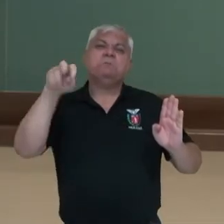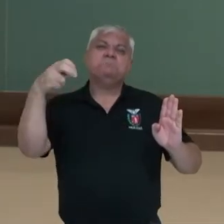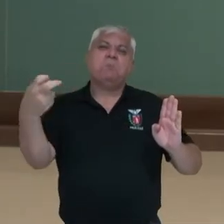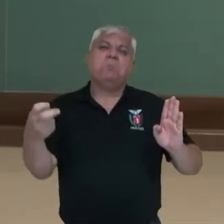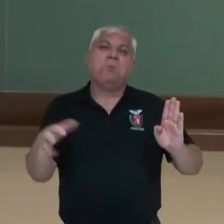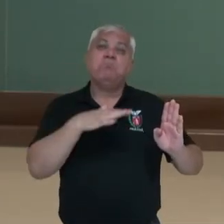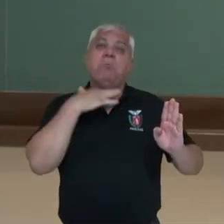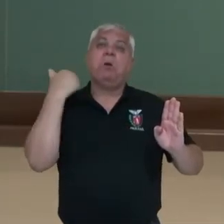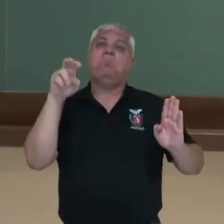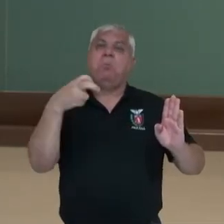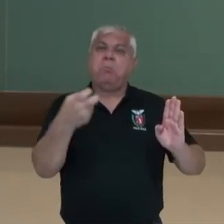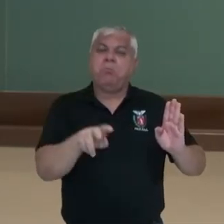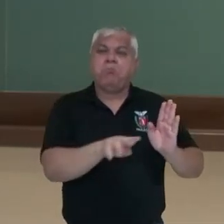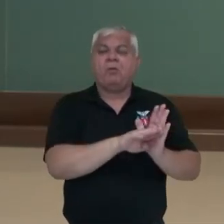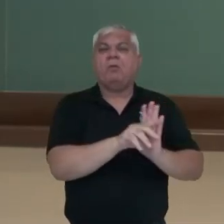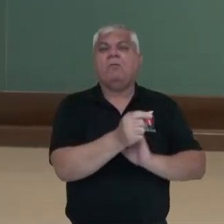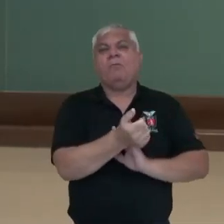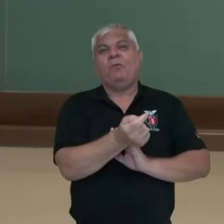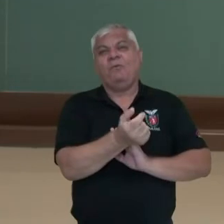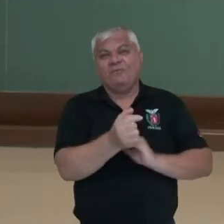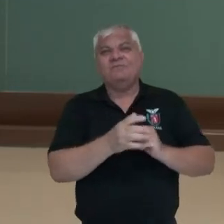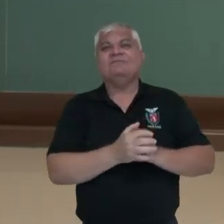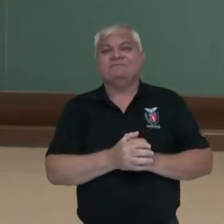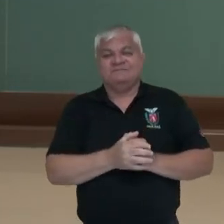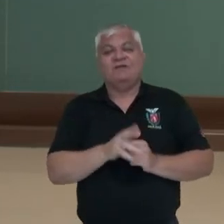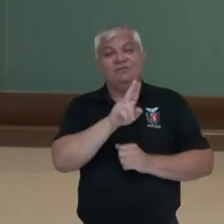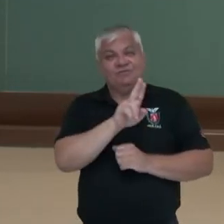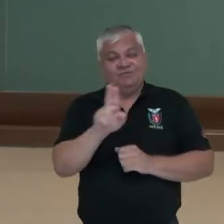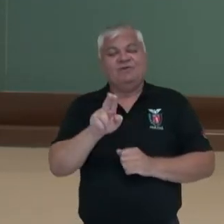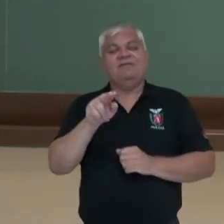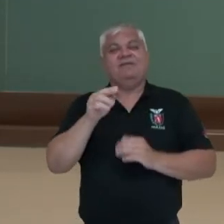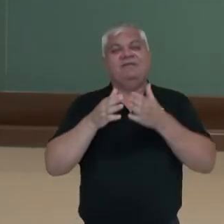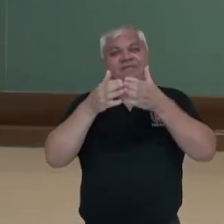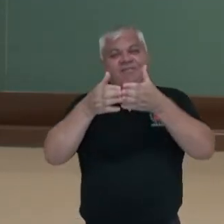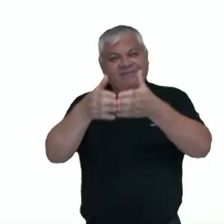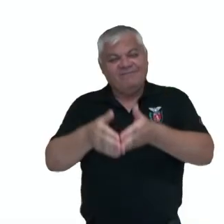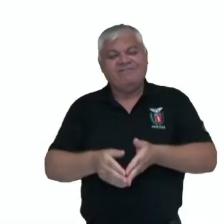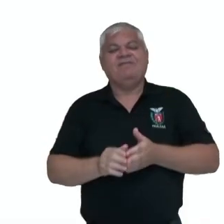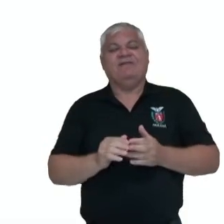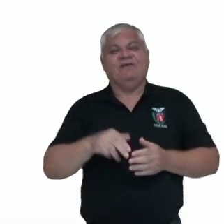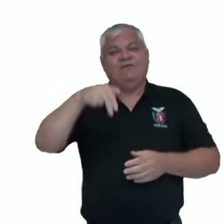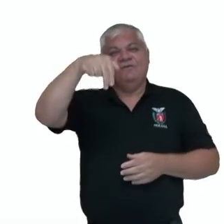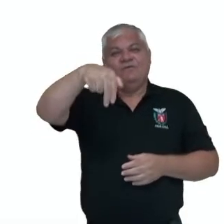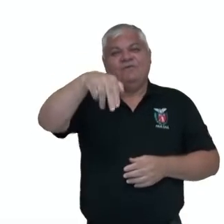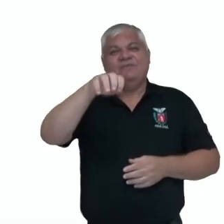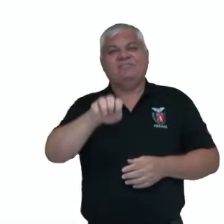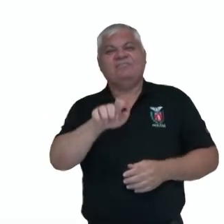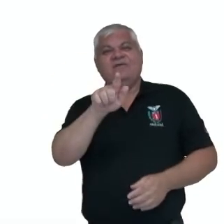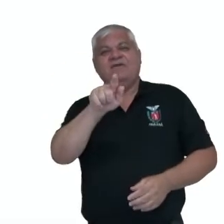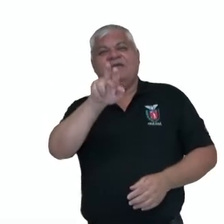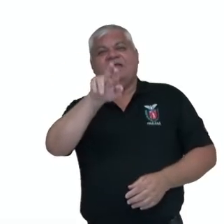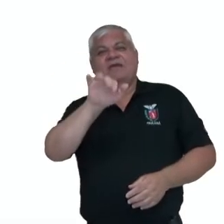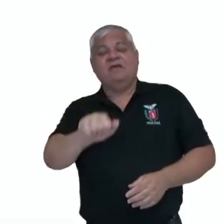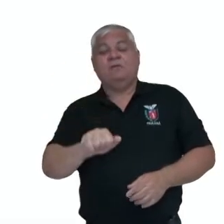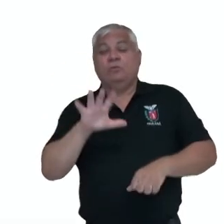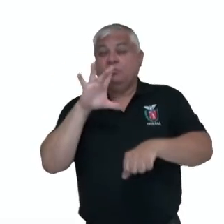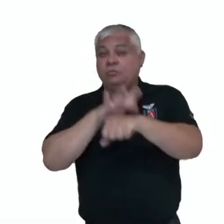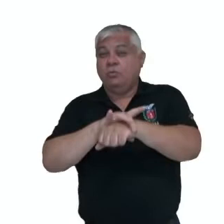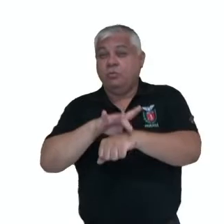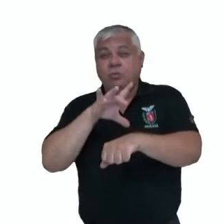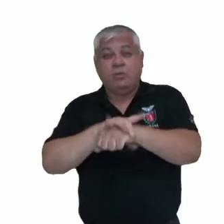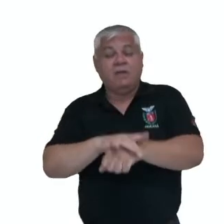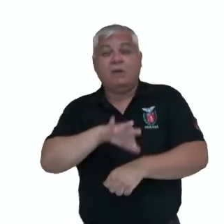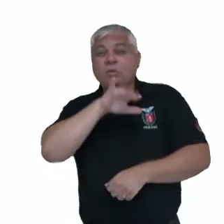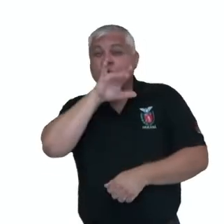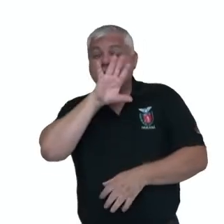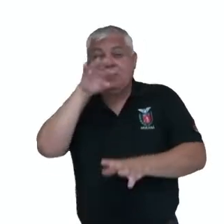navios negreiros, ou também chamados de navios tumbeiros, devido às péssimas condições de saúde, as péssimas condições que